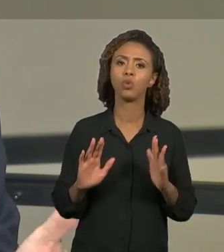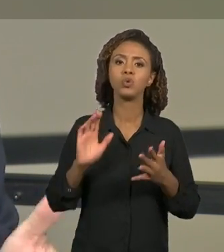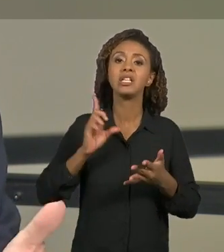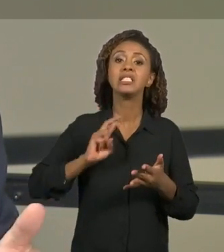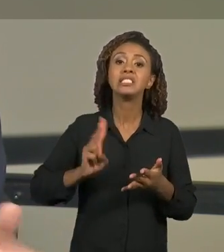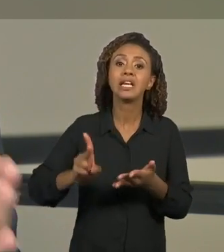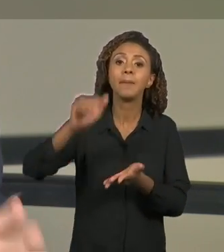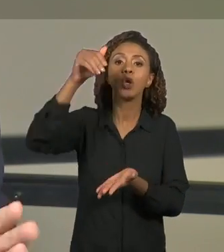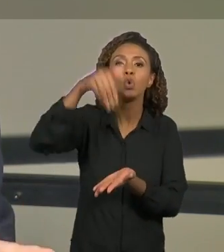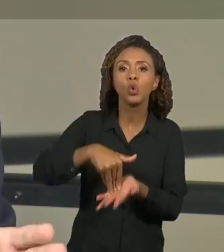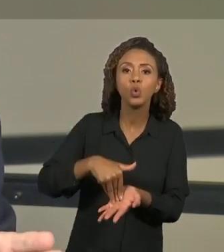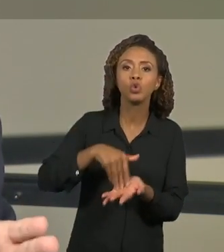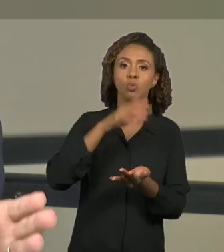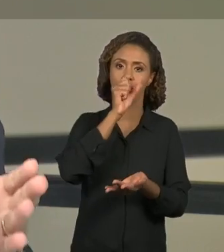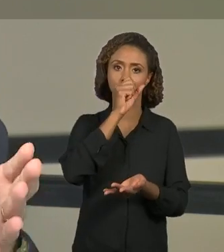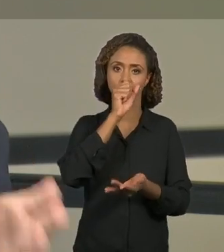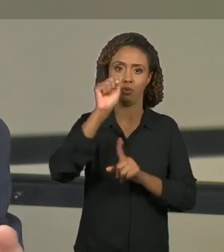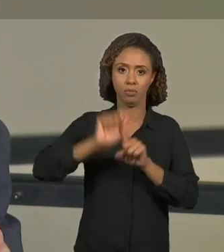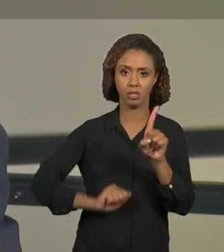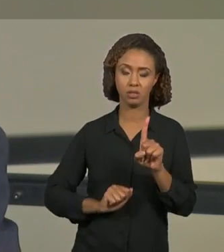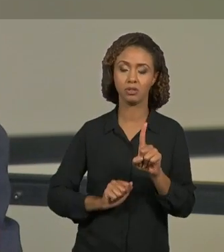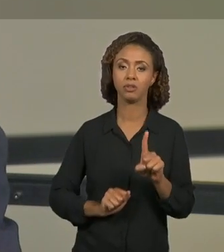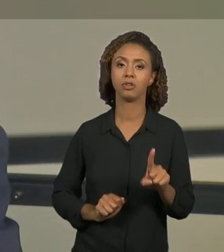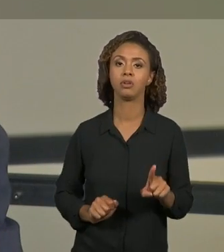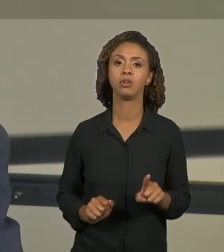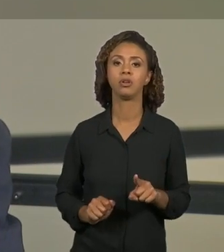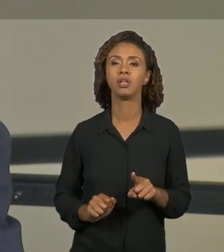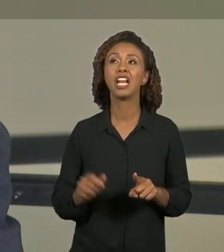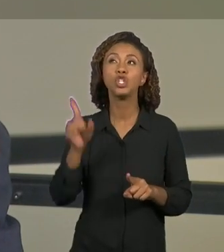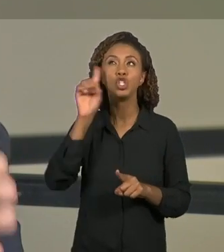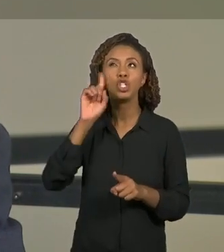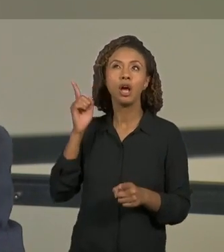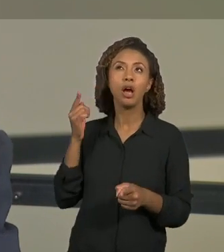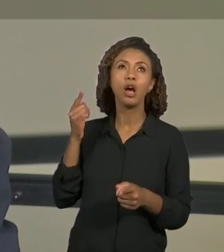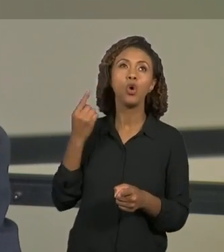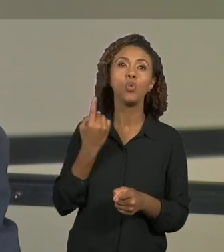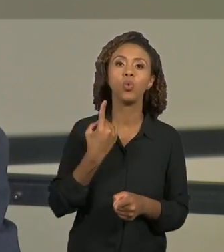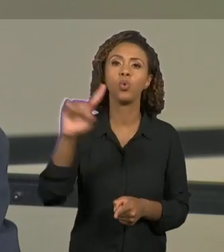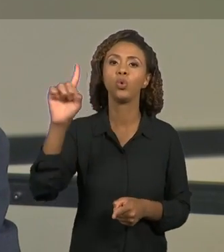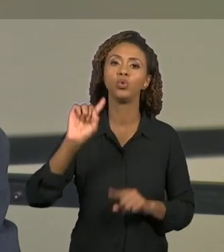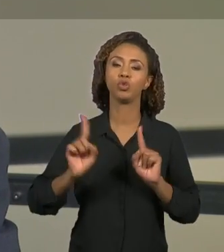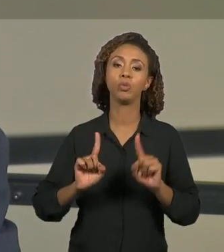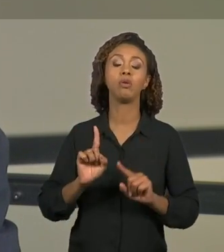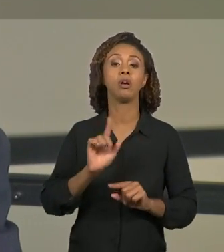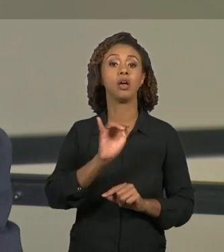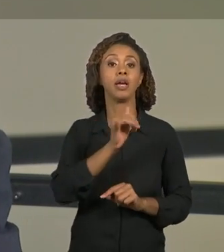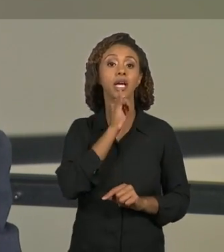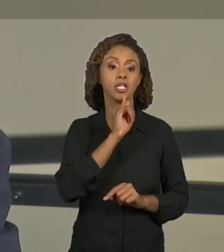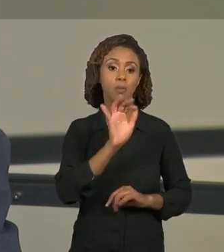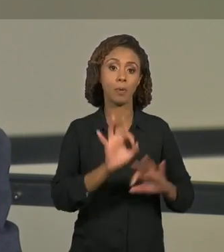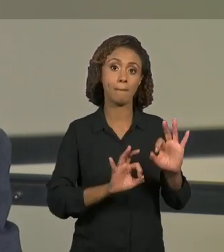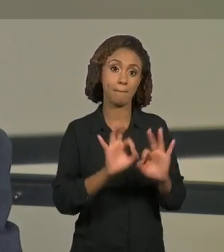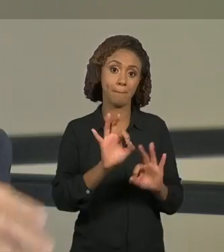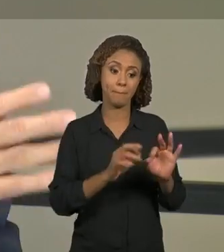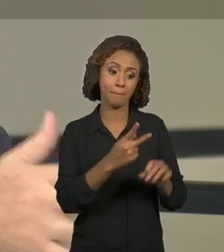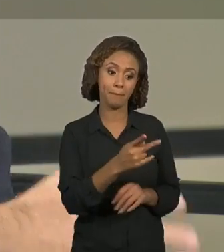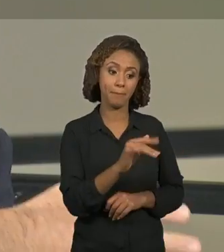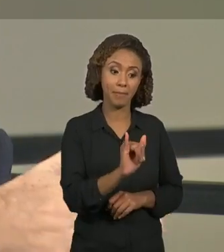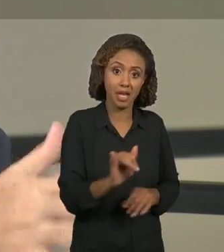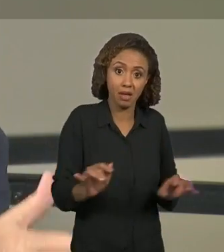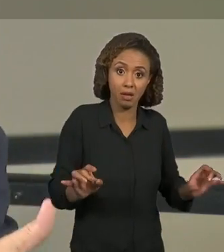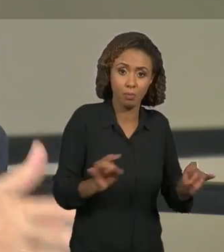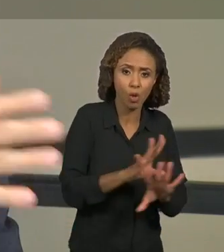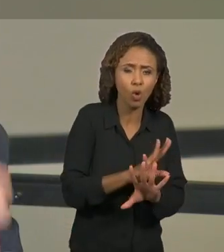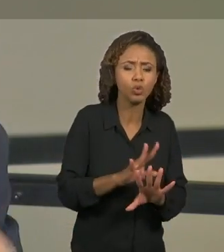projeto integrador né que seriam não seria no último dia você teria terminou modo projeto integrador você teria ainda até dois meses né